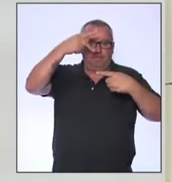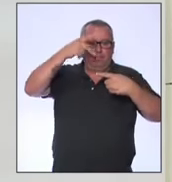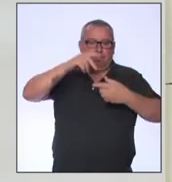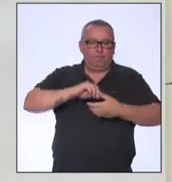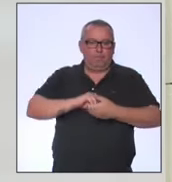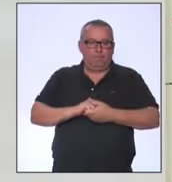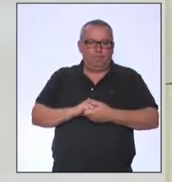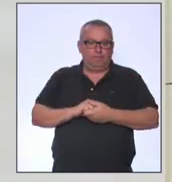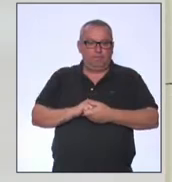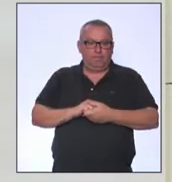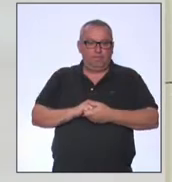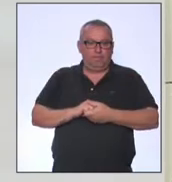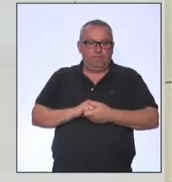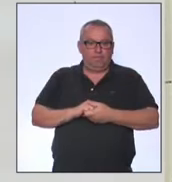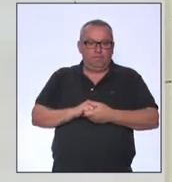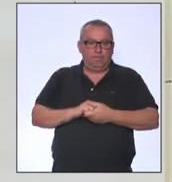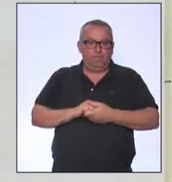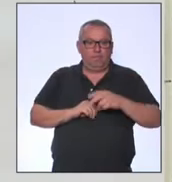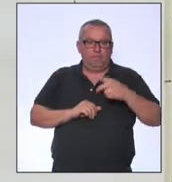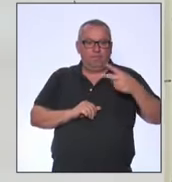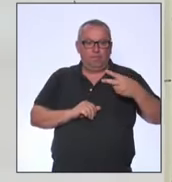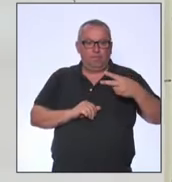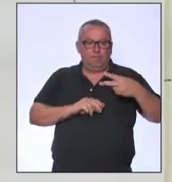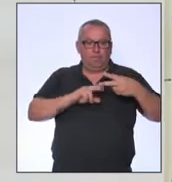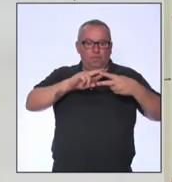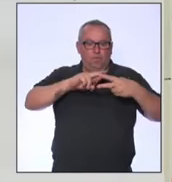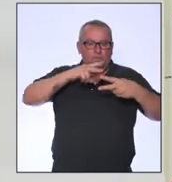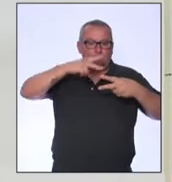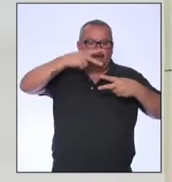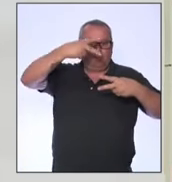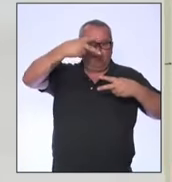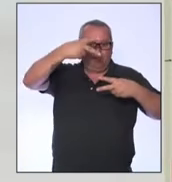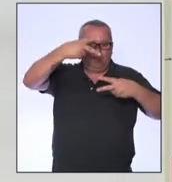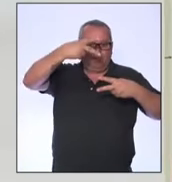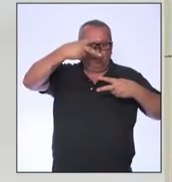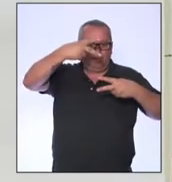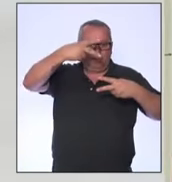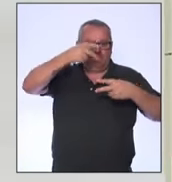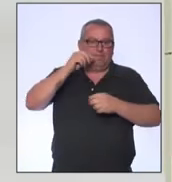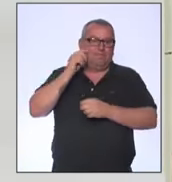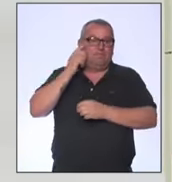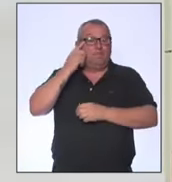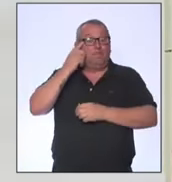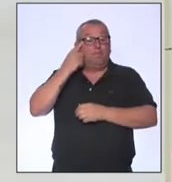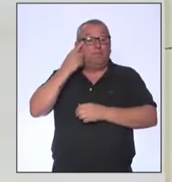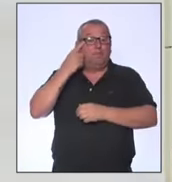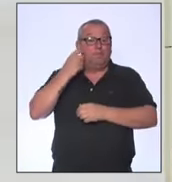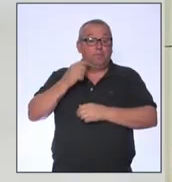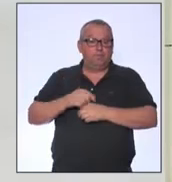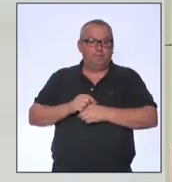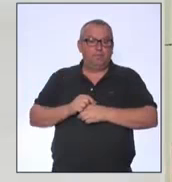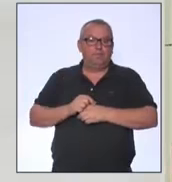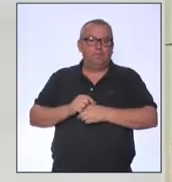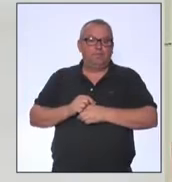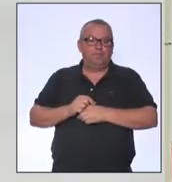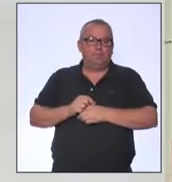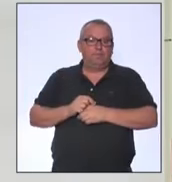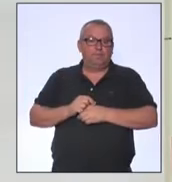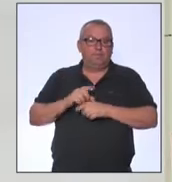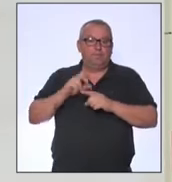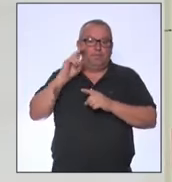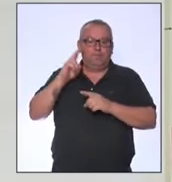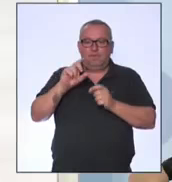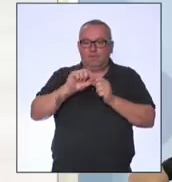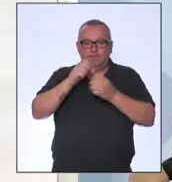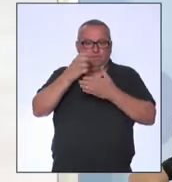é igual a um. Terceiro, duas vezes dois, que é igual a quatro. Bom, não